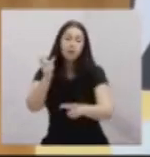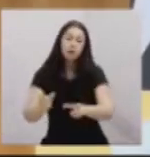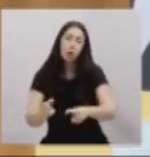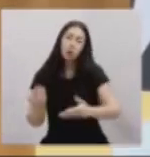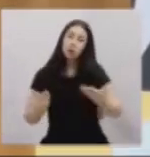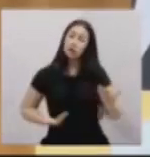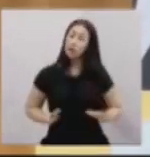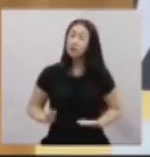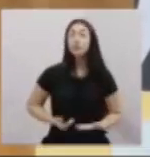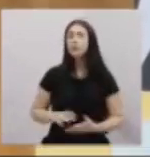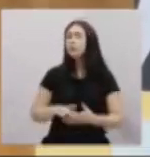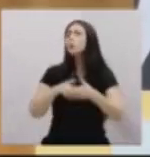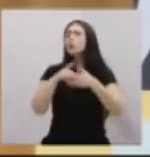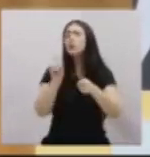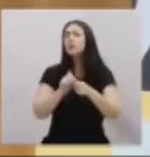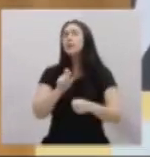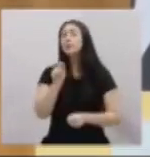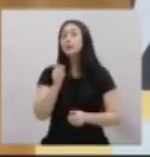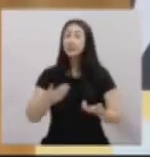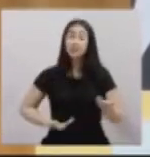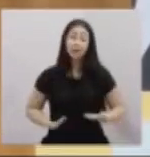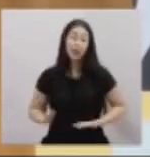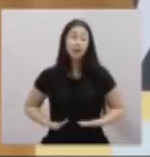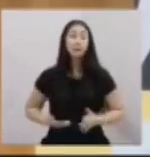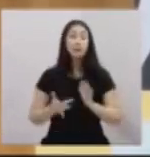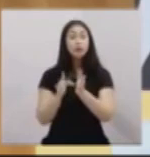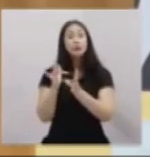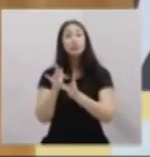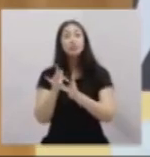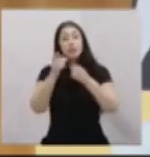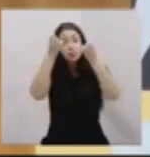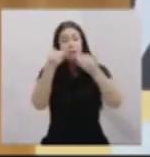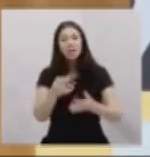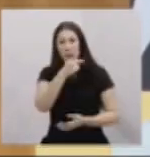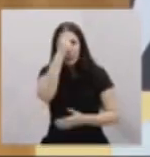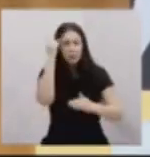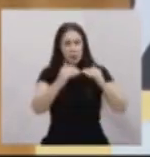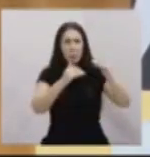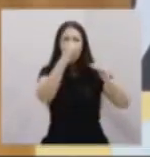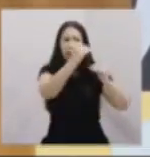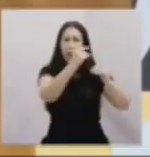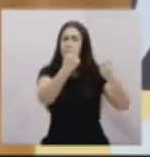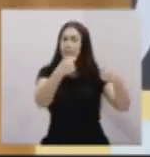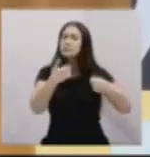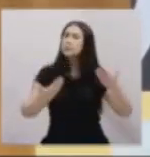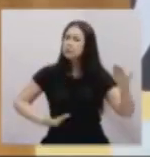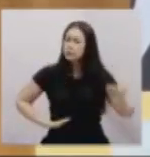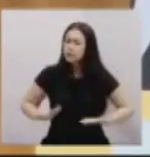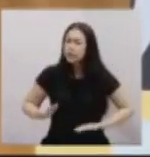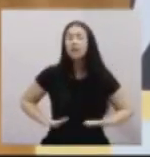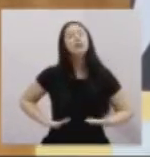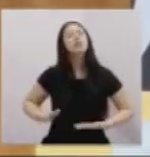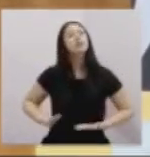O líder é aquele que serve. Jesus fala: o maior dentre vós seja o vosso servo.